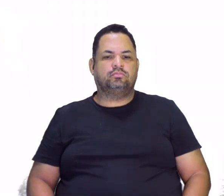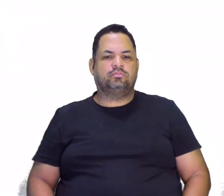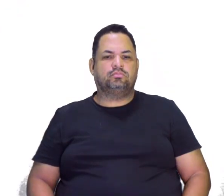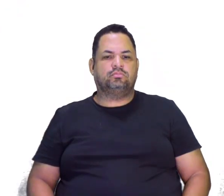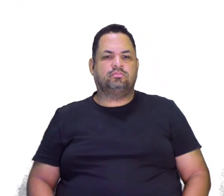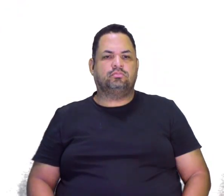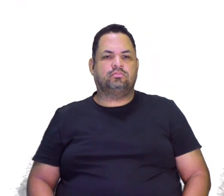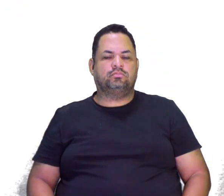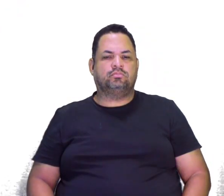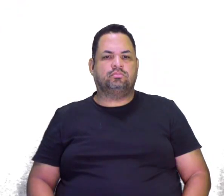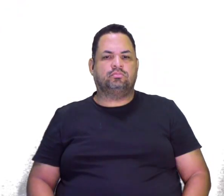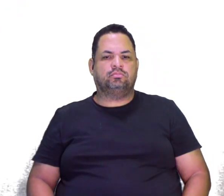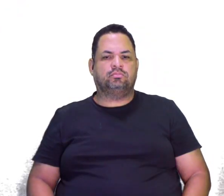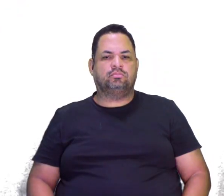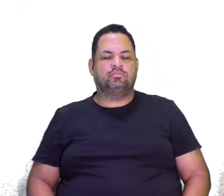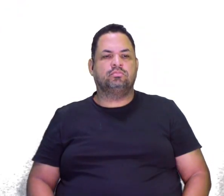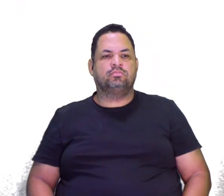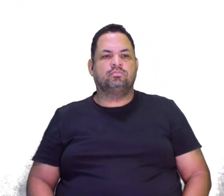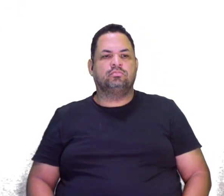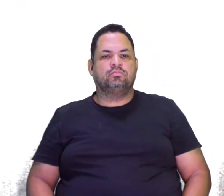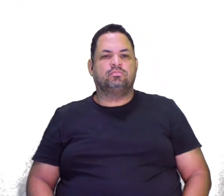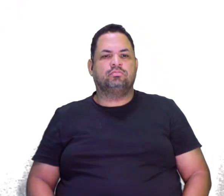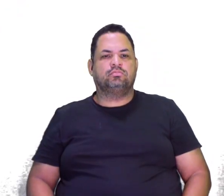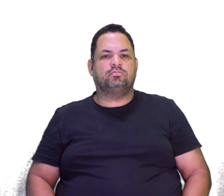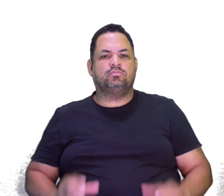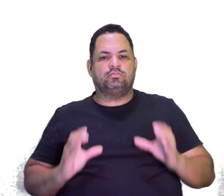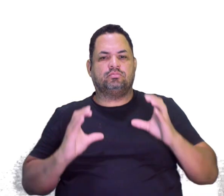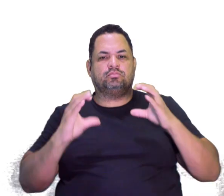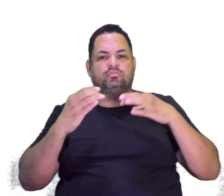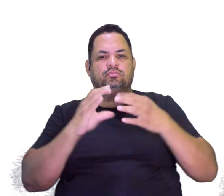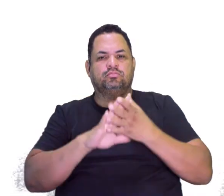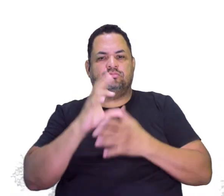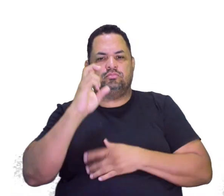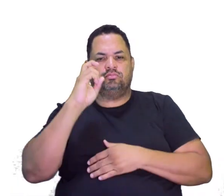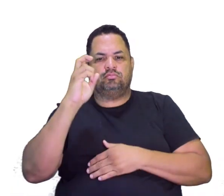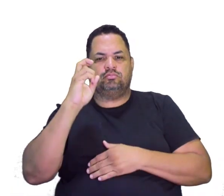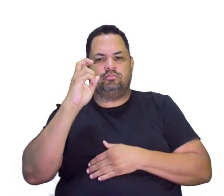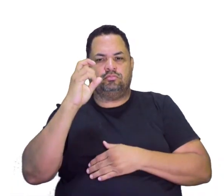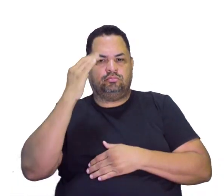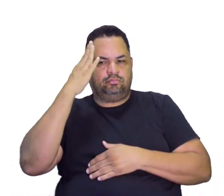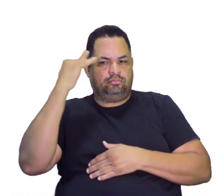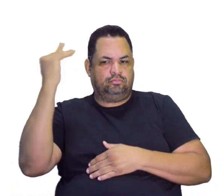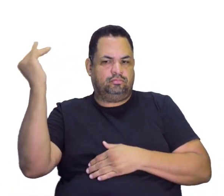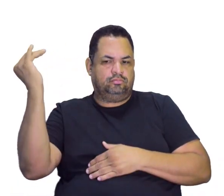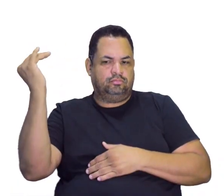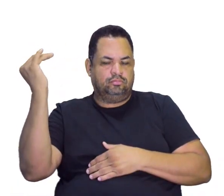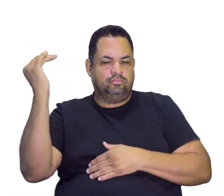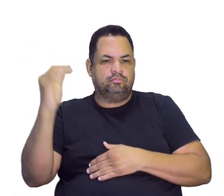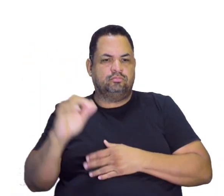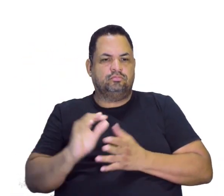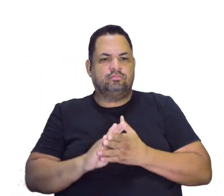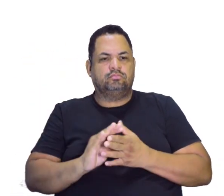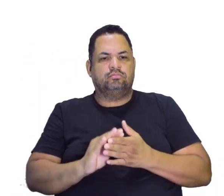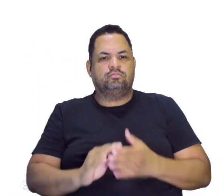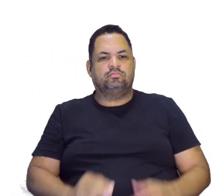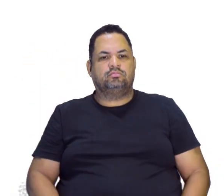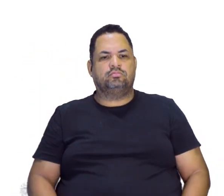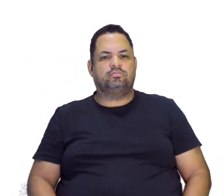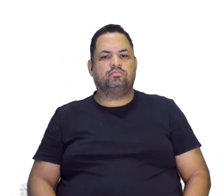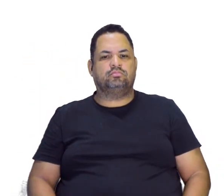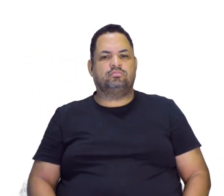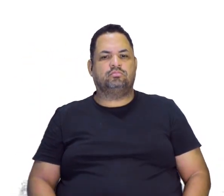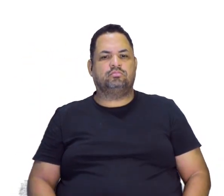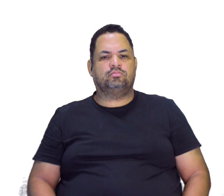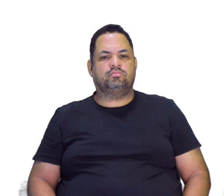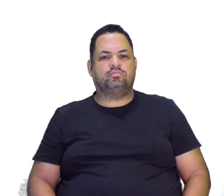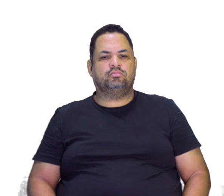criativa E então aí nós vamos ver aqui o grupo dos cinco a a a a